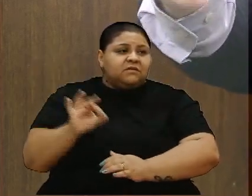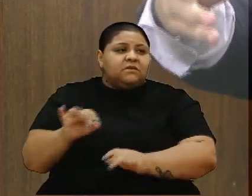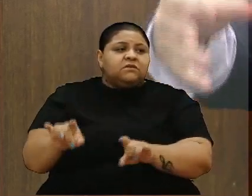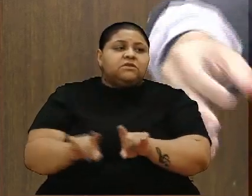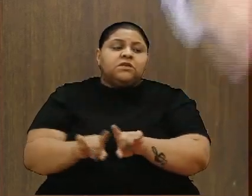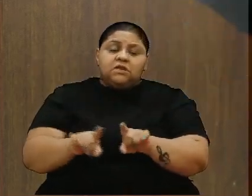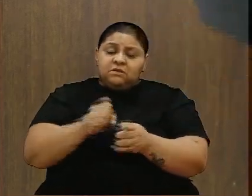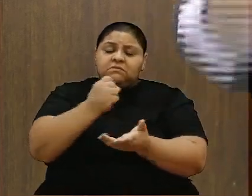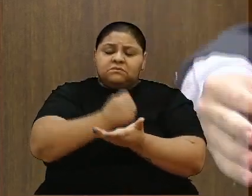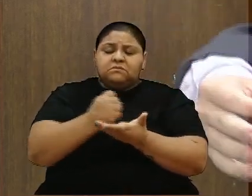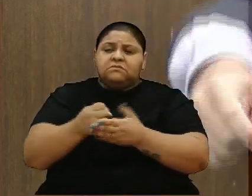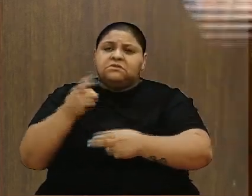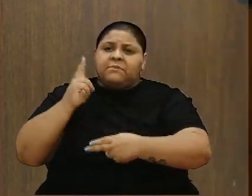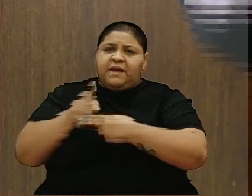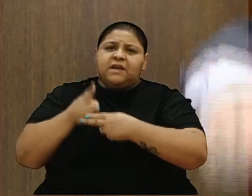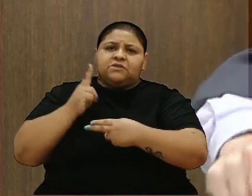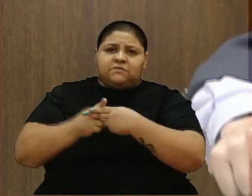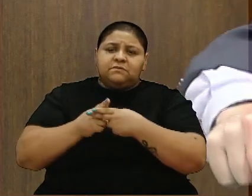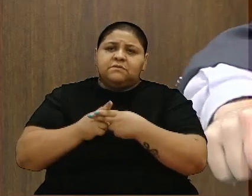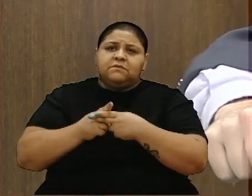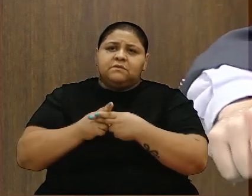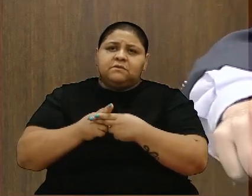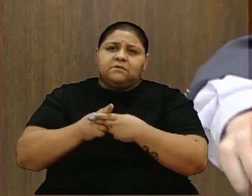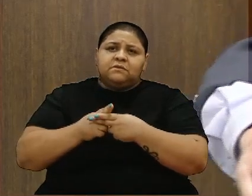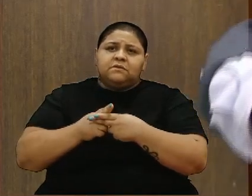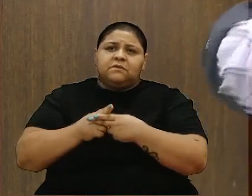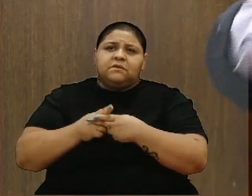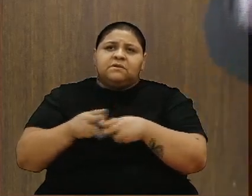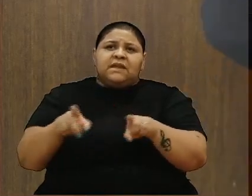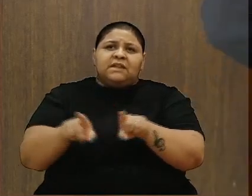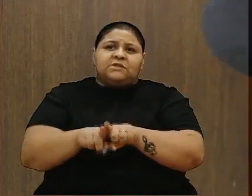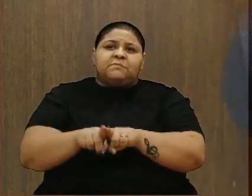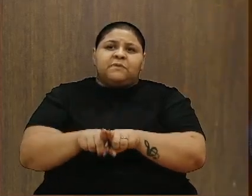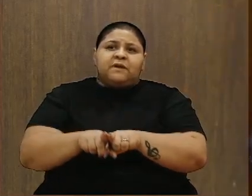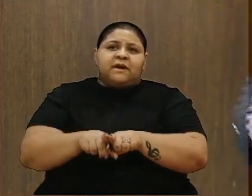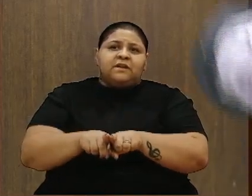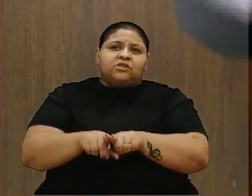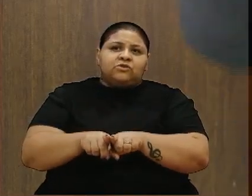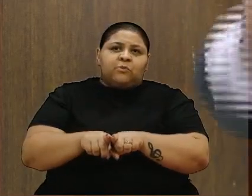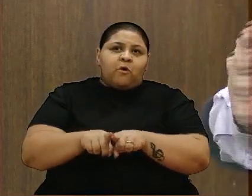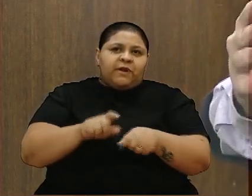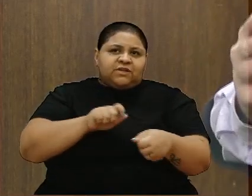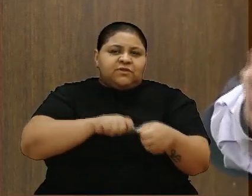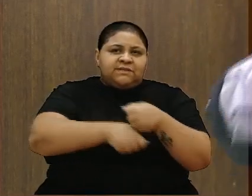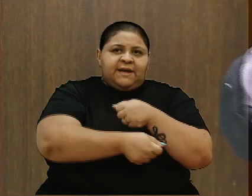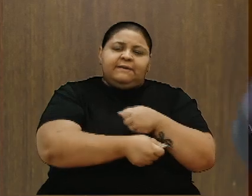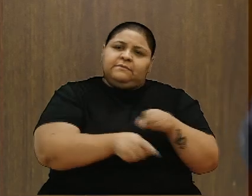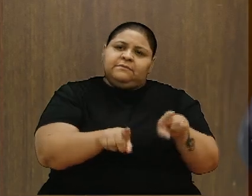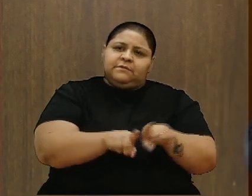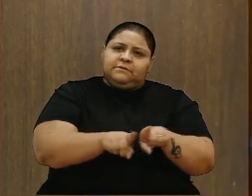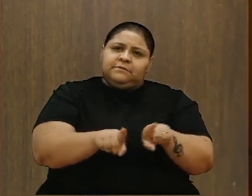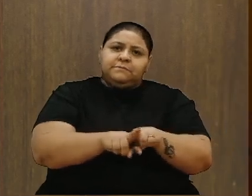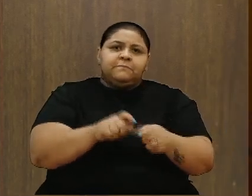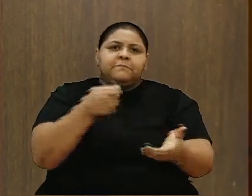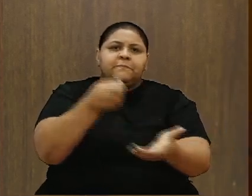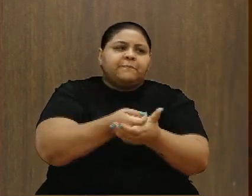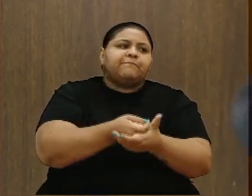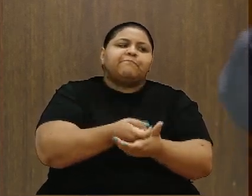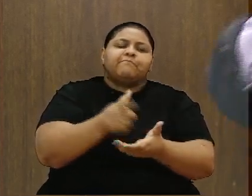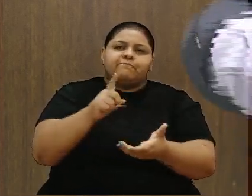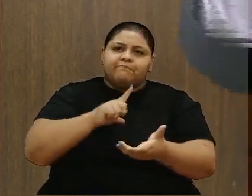contratar o empréstimo, eu sou parceiro para votar a favor da contratação do empréstimo. É um investimento que em curto prazo se paga, porque nós